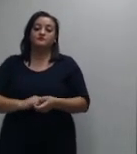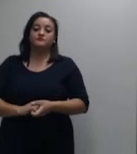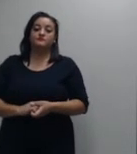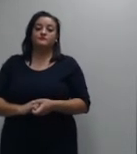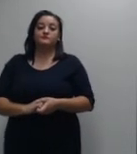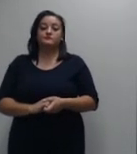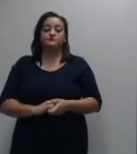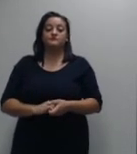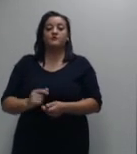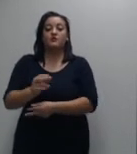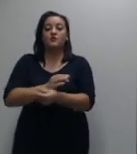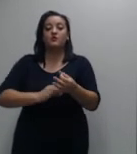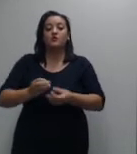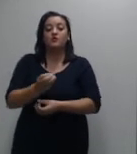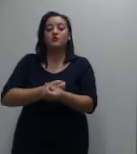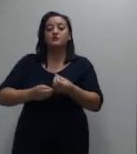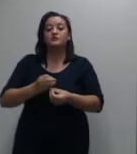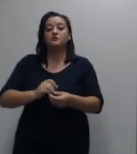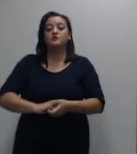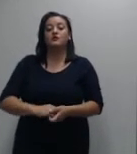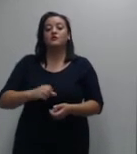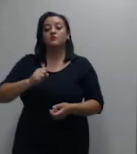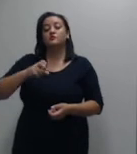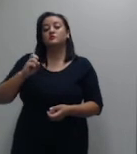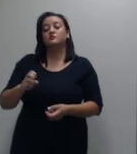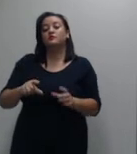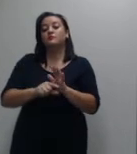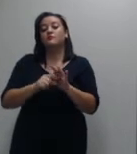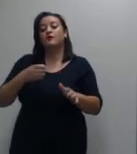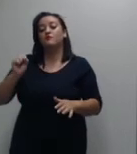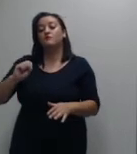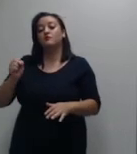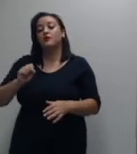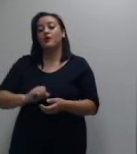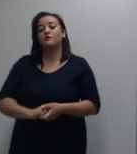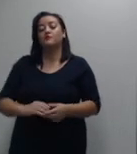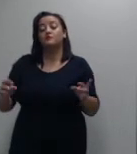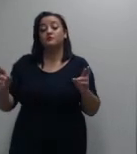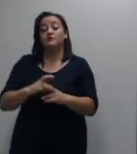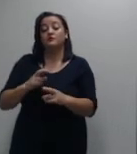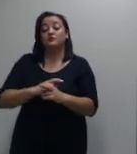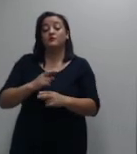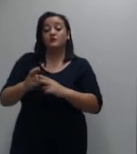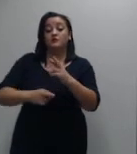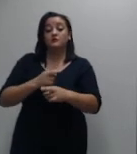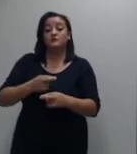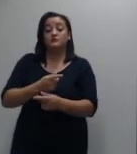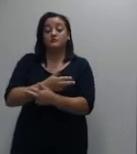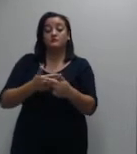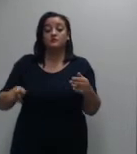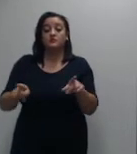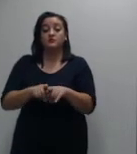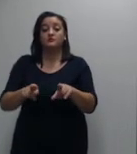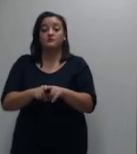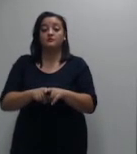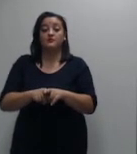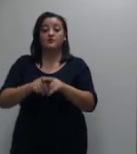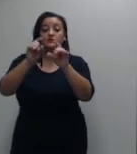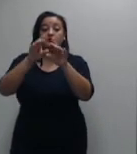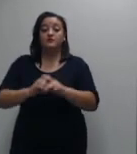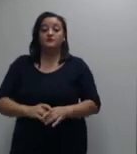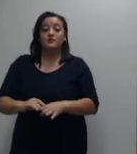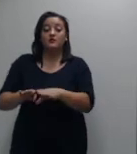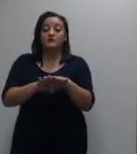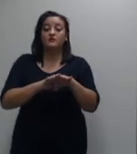informativo 85 para Cuidado se tratando de relação de natureza patrimonial vivo não deve ser estabelecida por Equidade